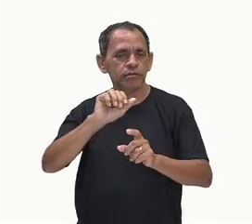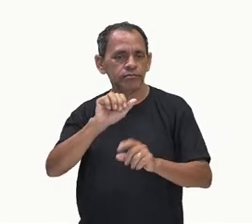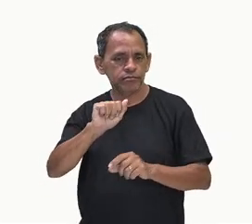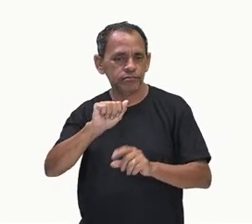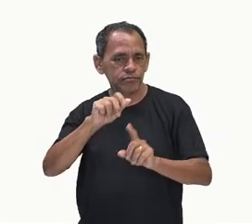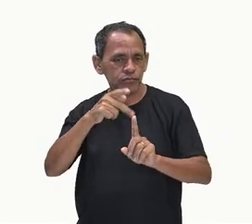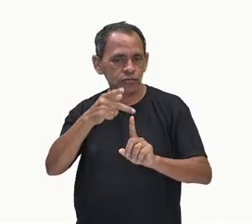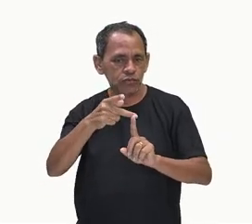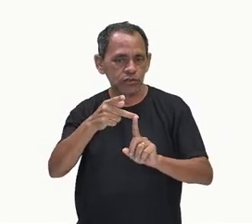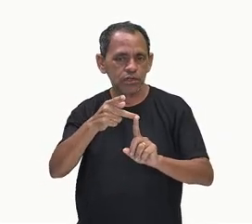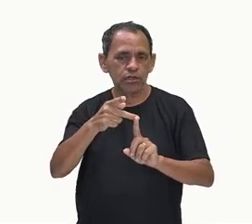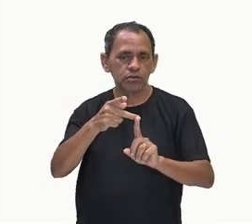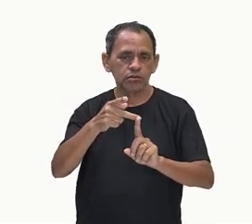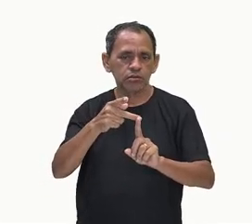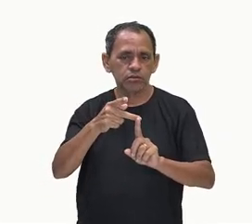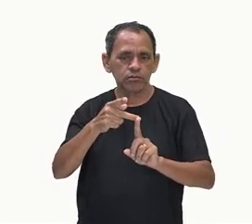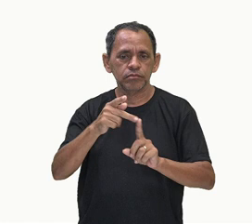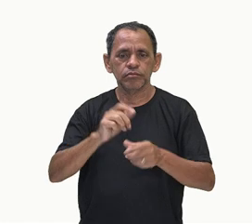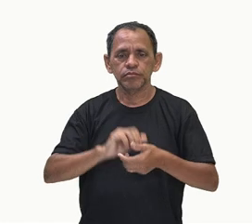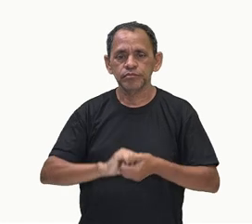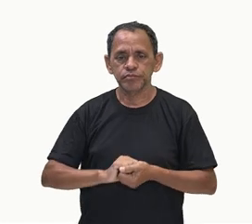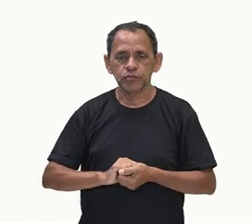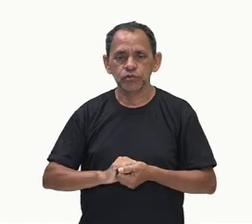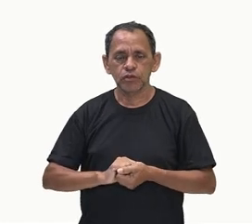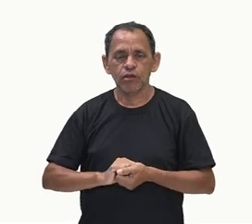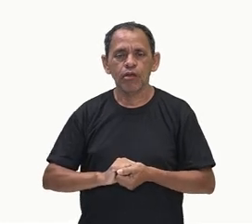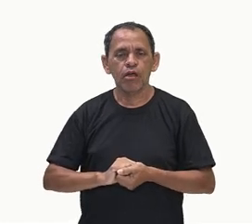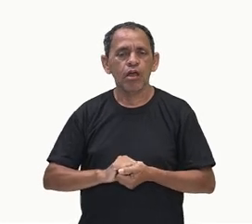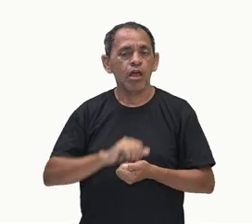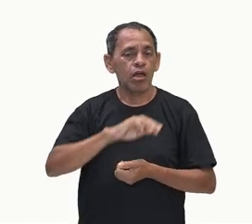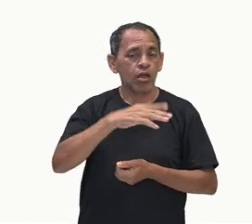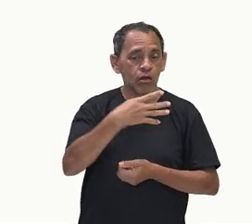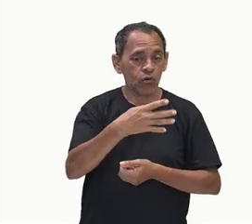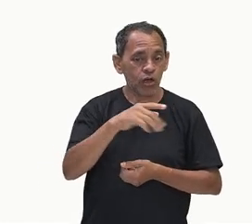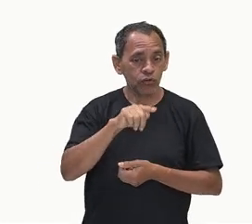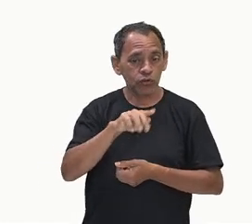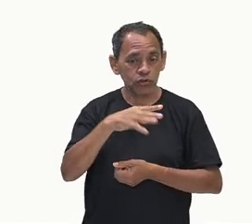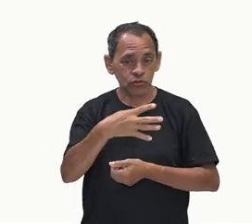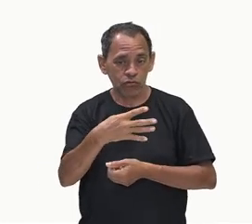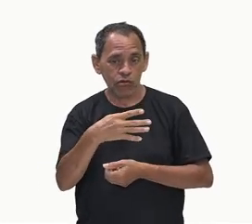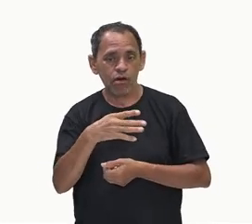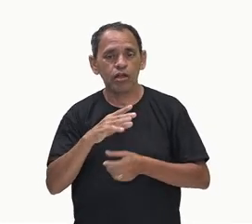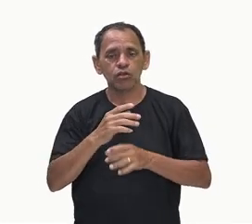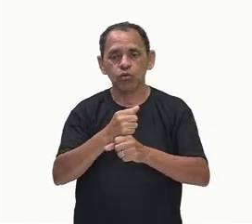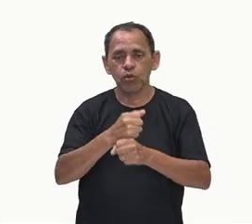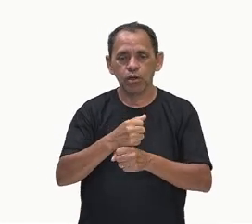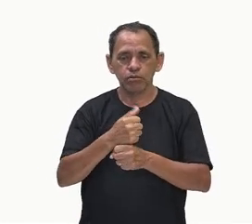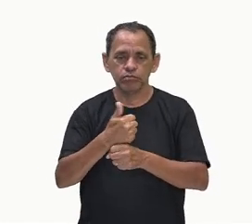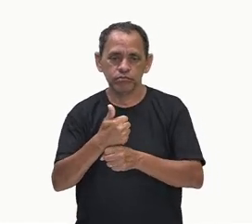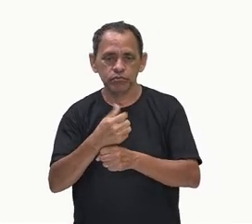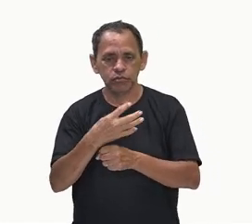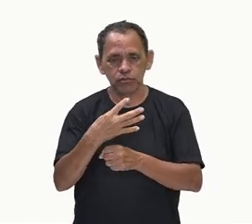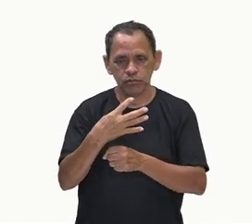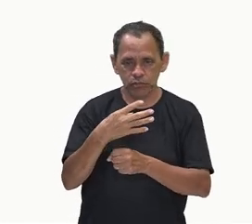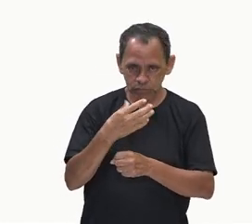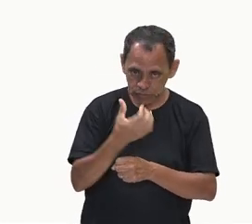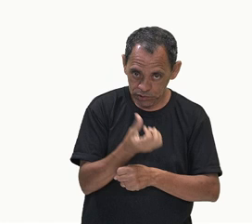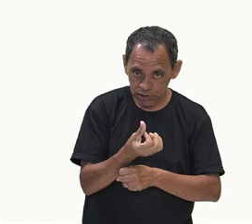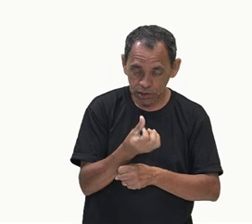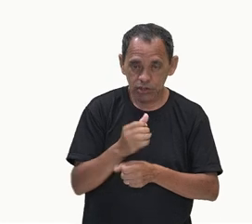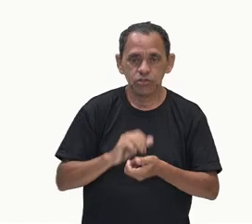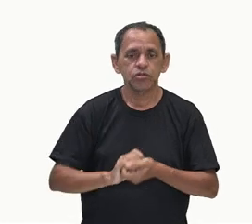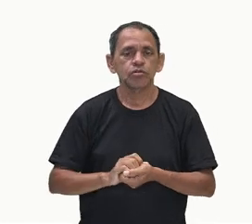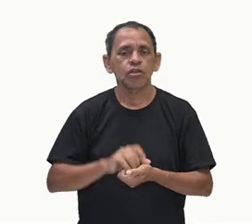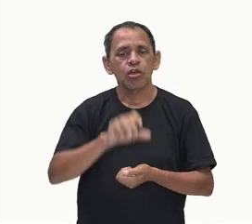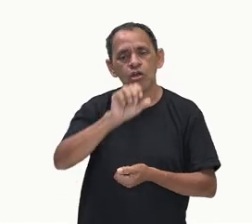qu 4 qu é 4 x 4 que é 16 8 qu é 8 x